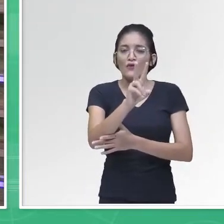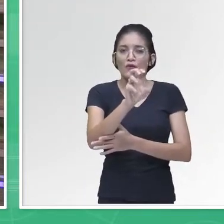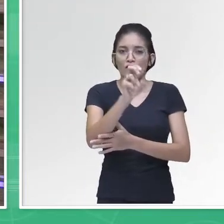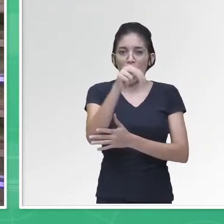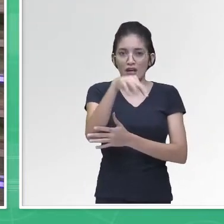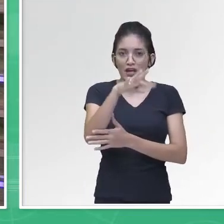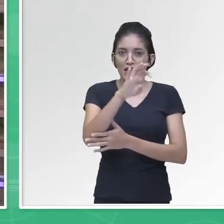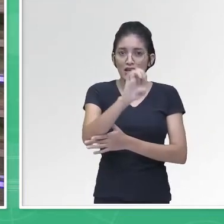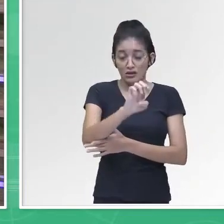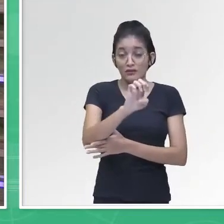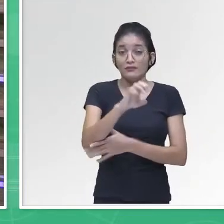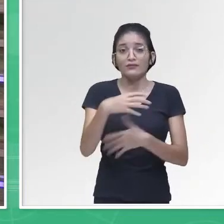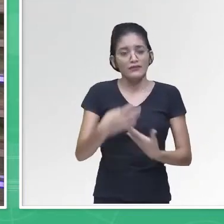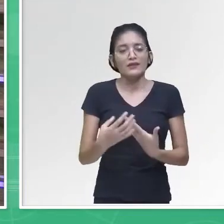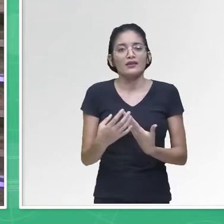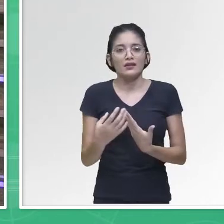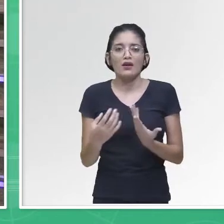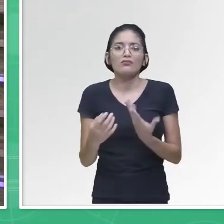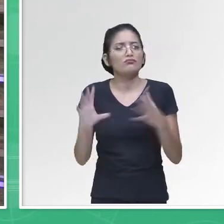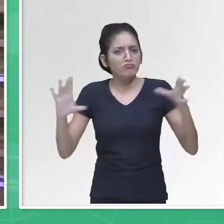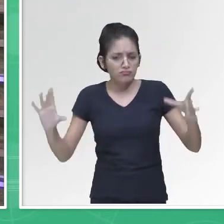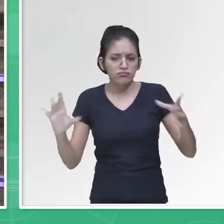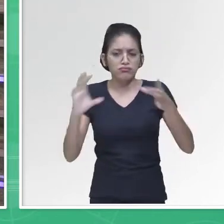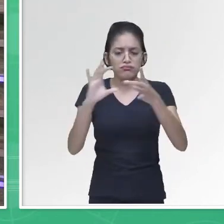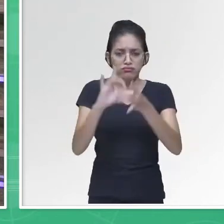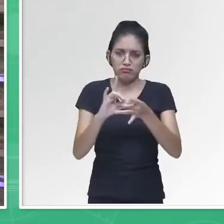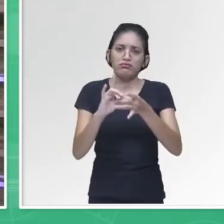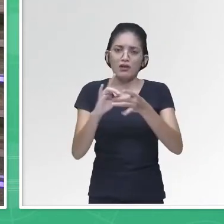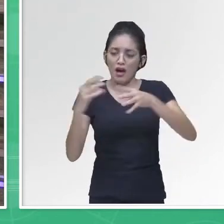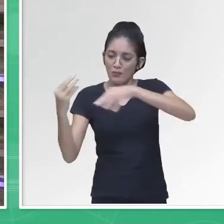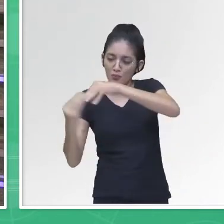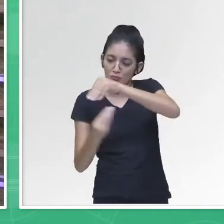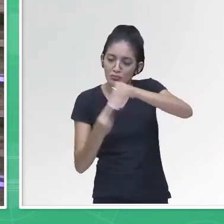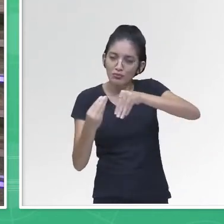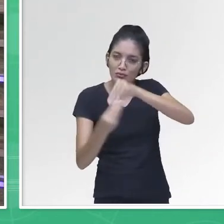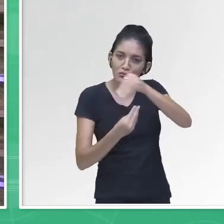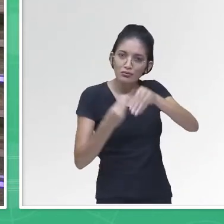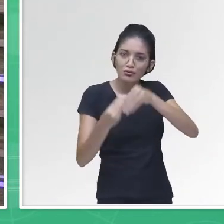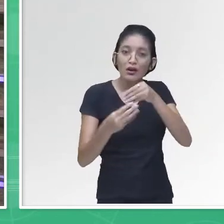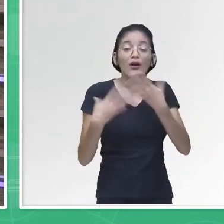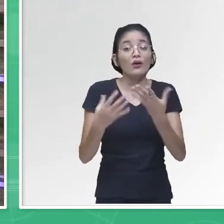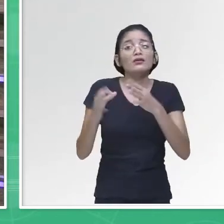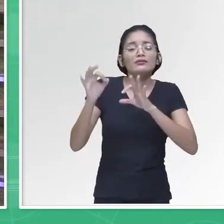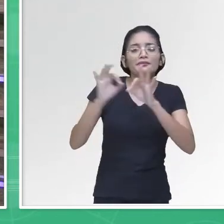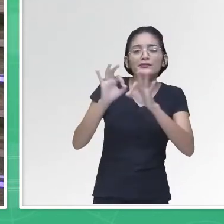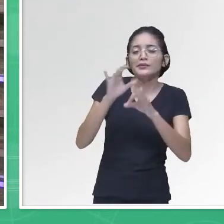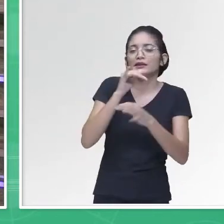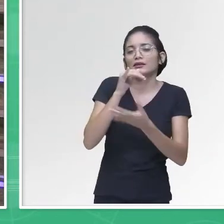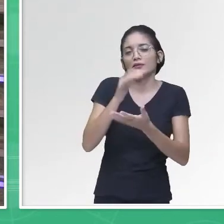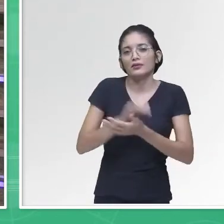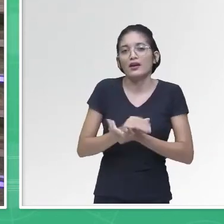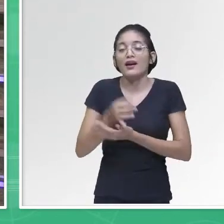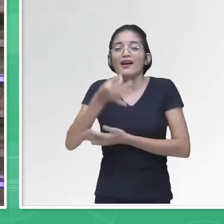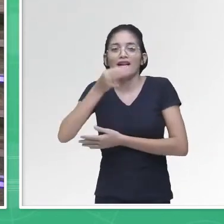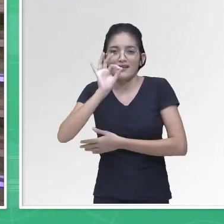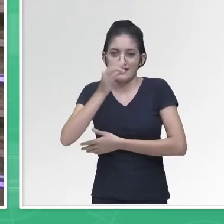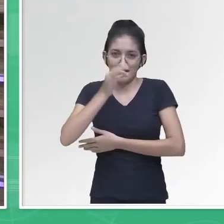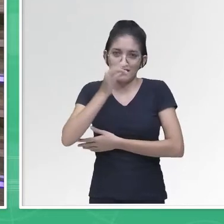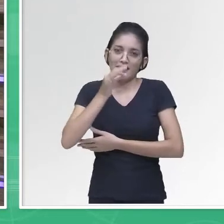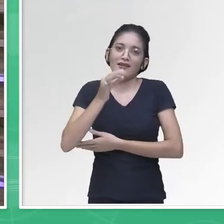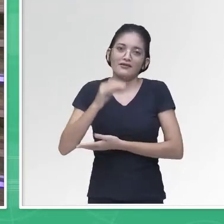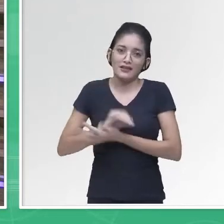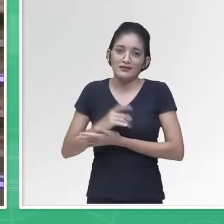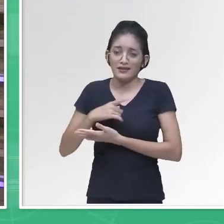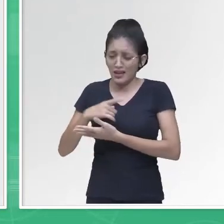de aplicar essa propriedade de solubilidade quando se prepara, por exemplo, o café